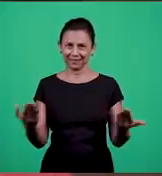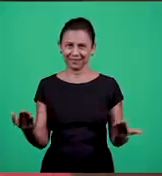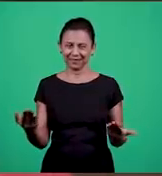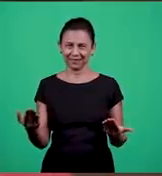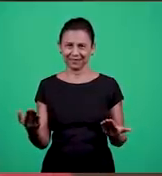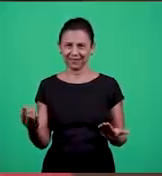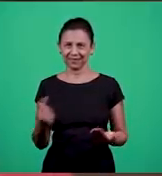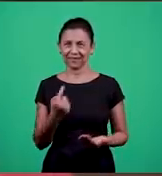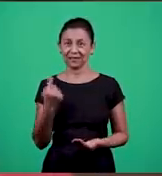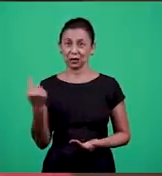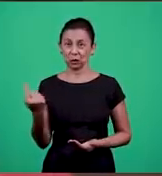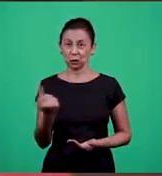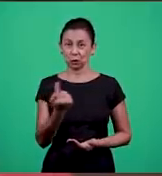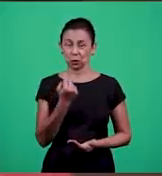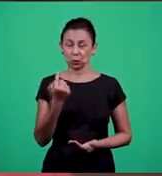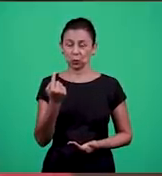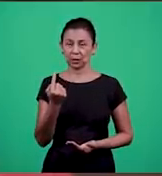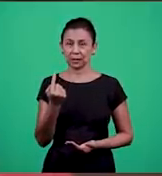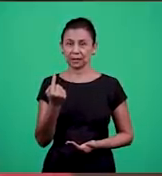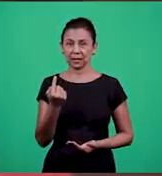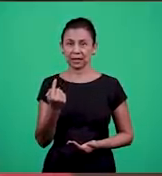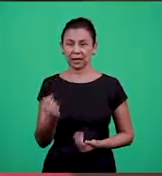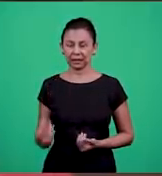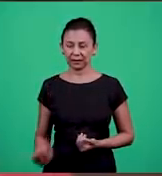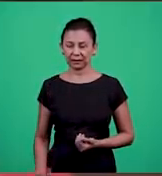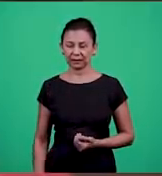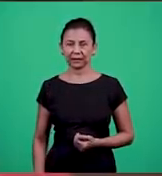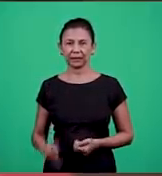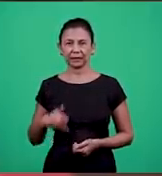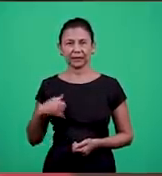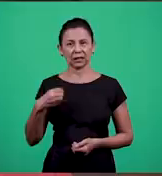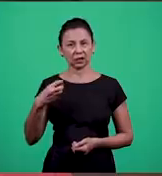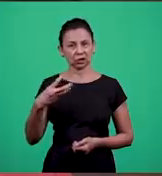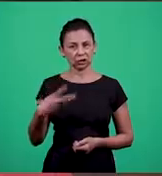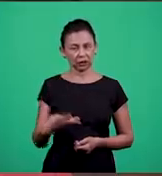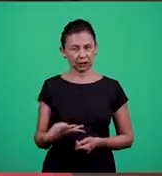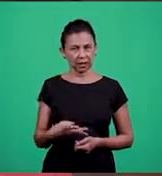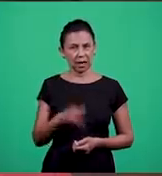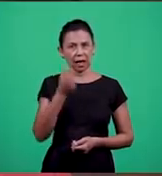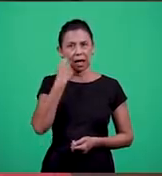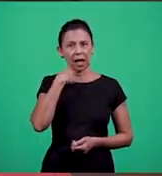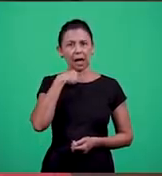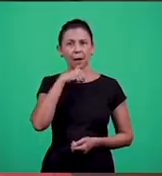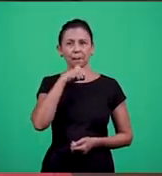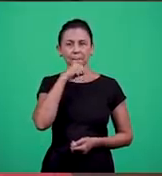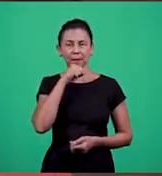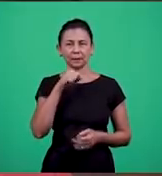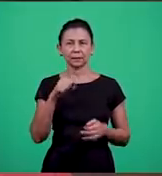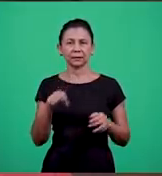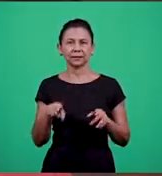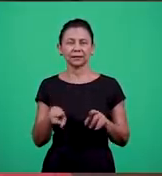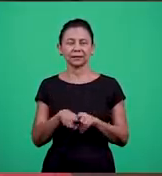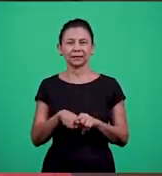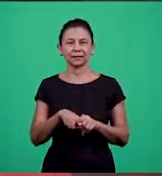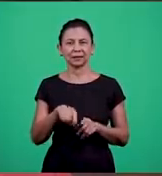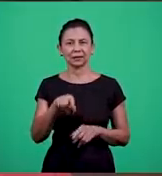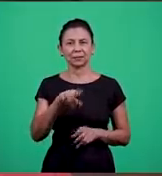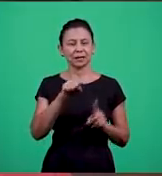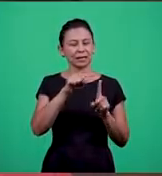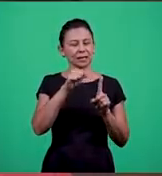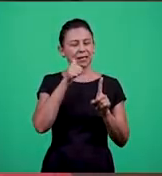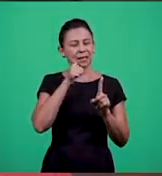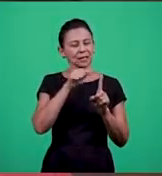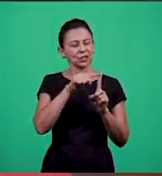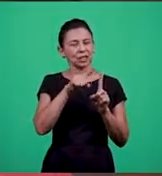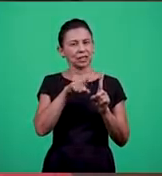nós saudamos as crianças até 3 anos, as mães e as gestantes com a paz do